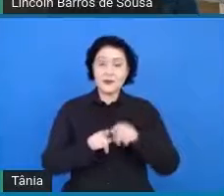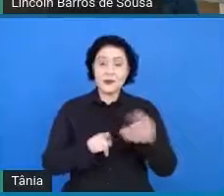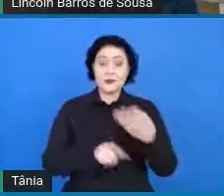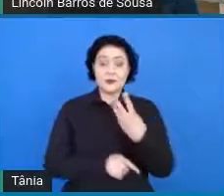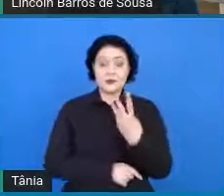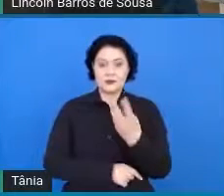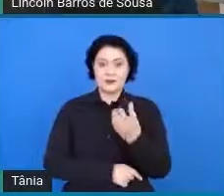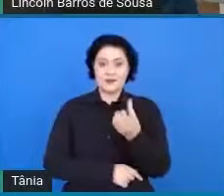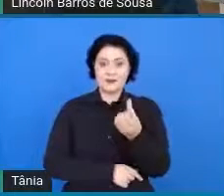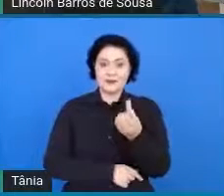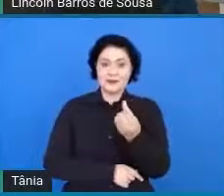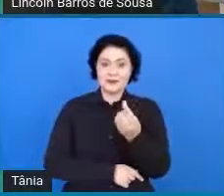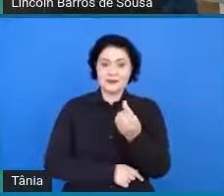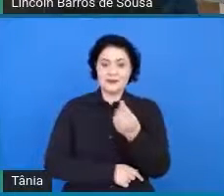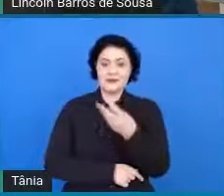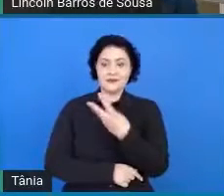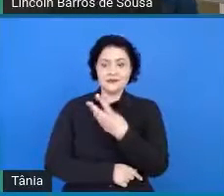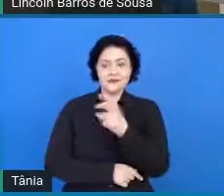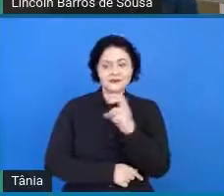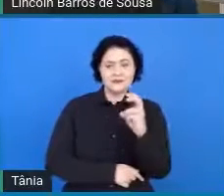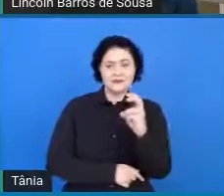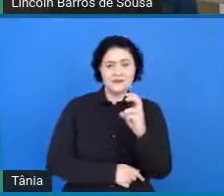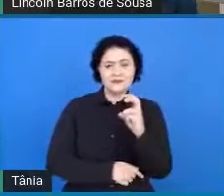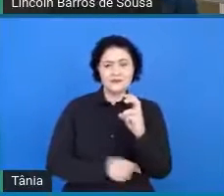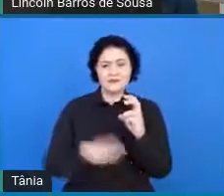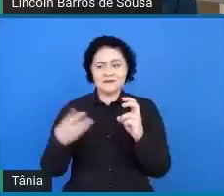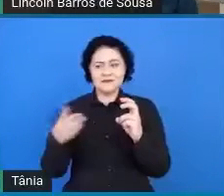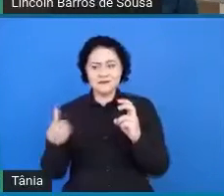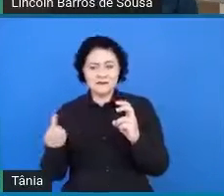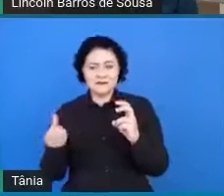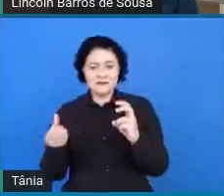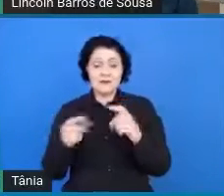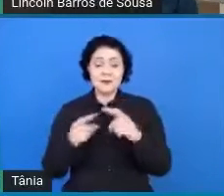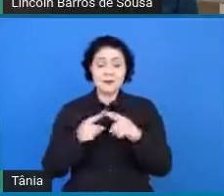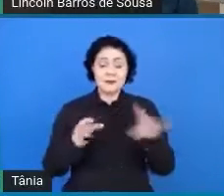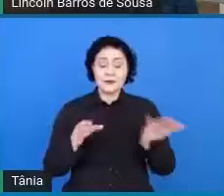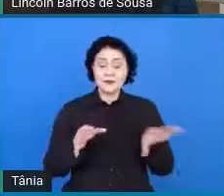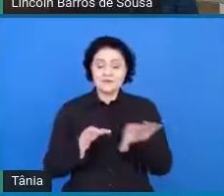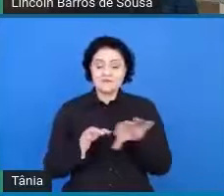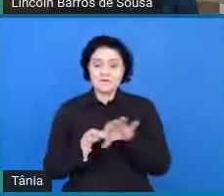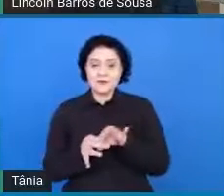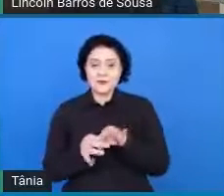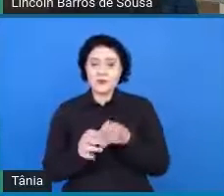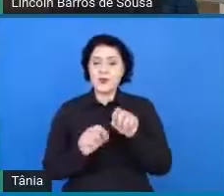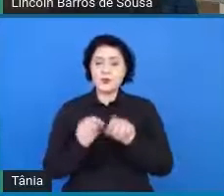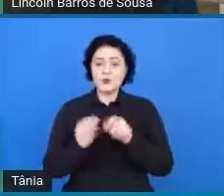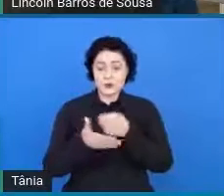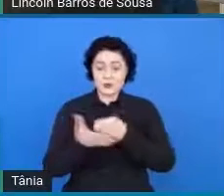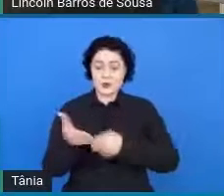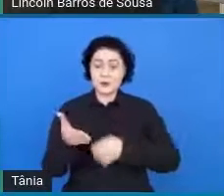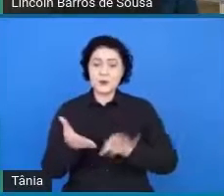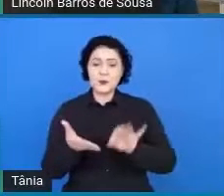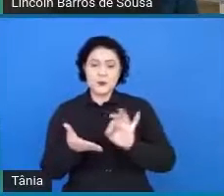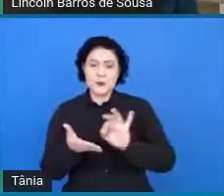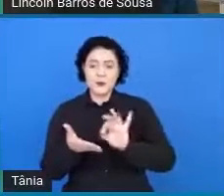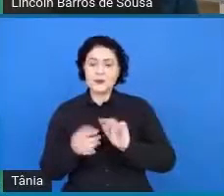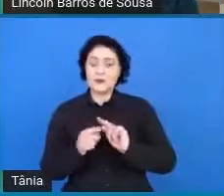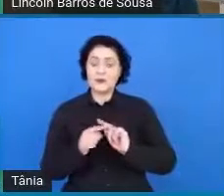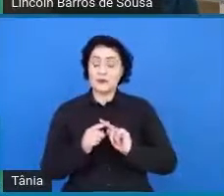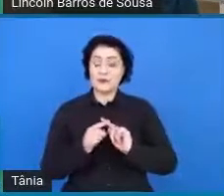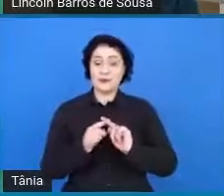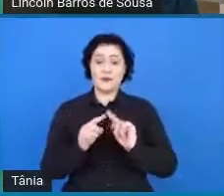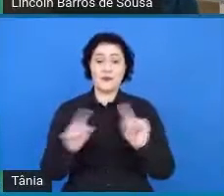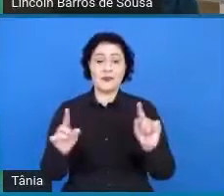36 né 35 para 36 não nos vincular vamos muito a questão de escrever mas